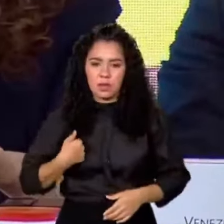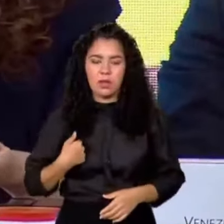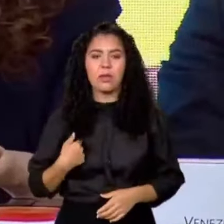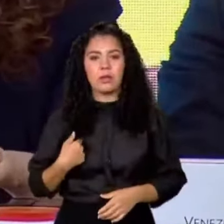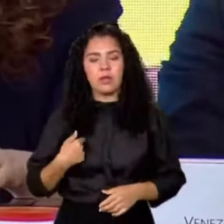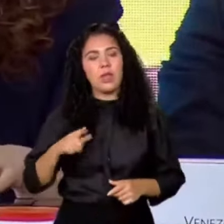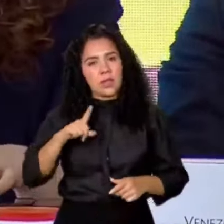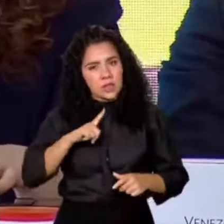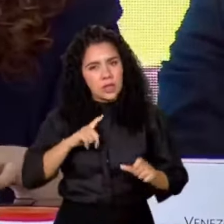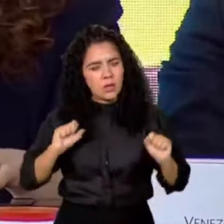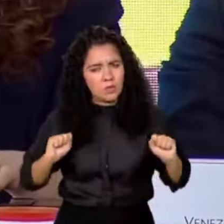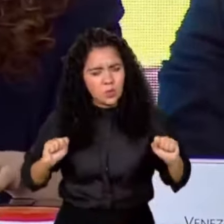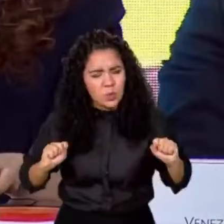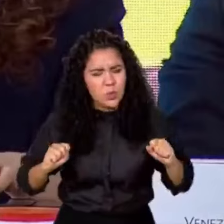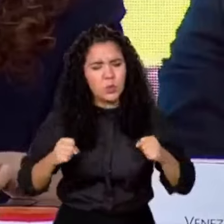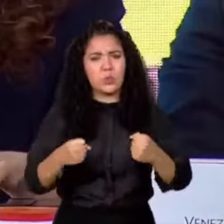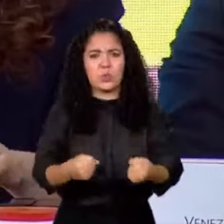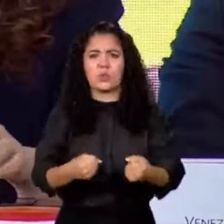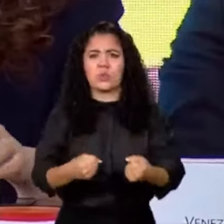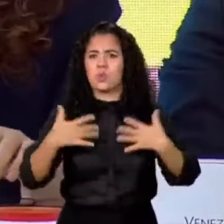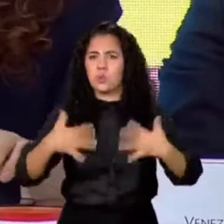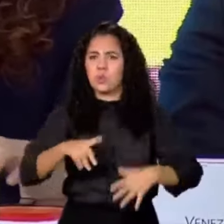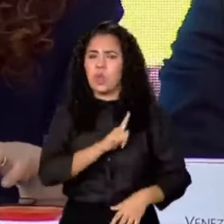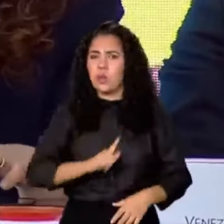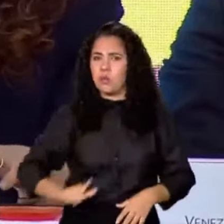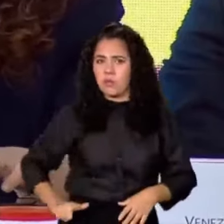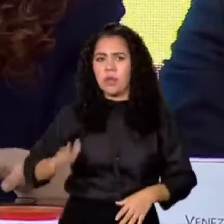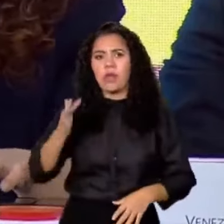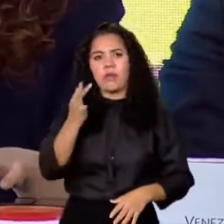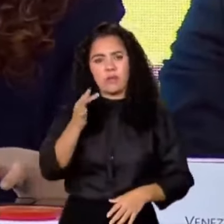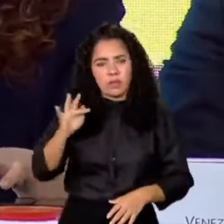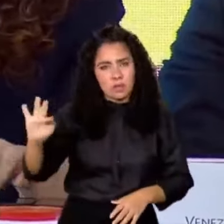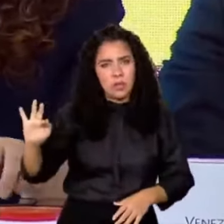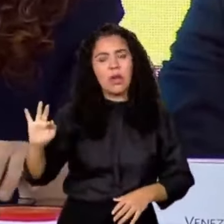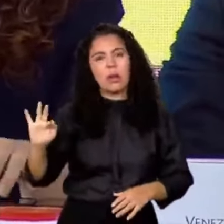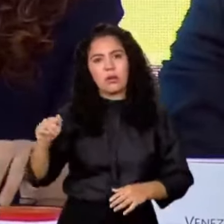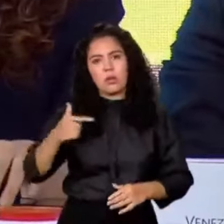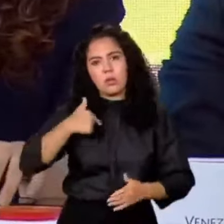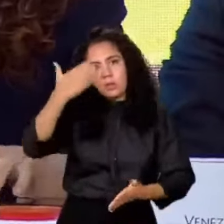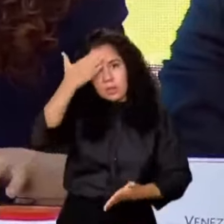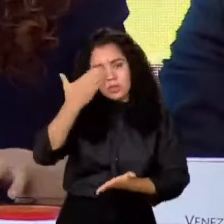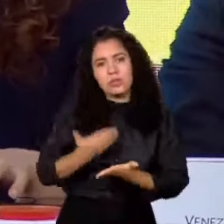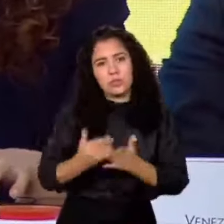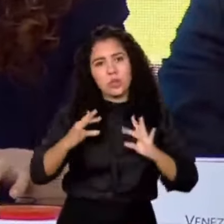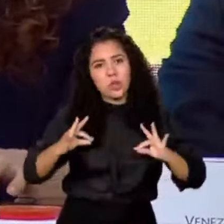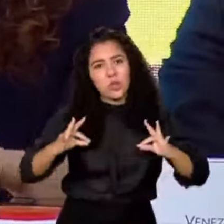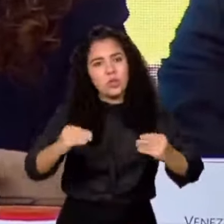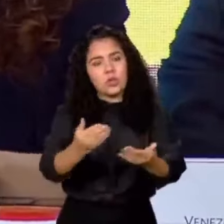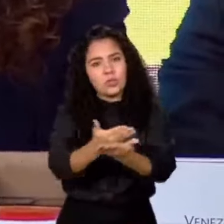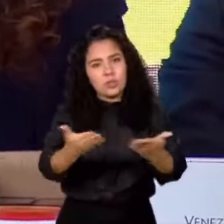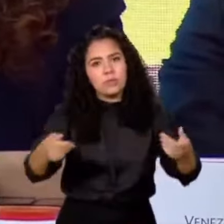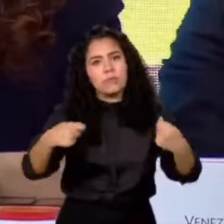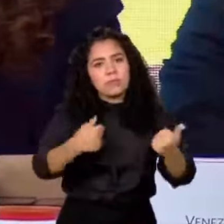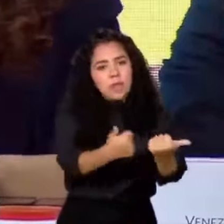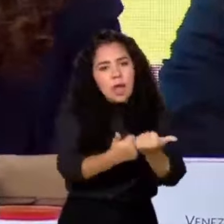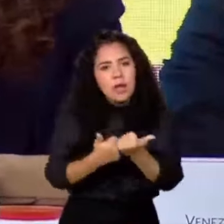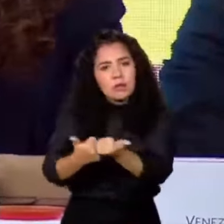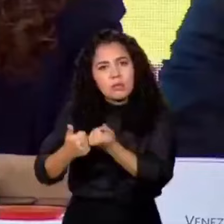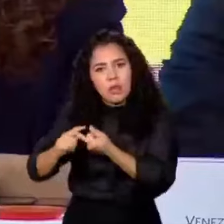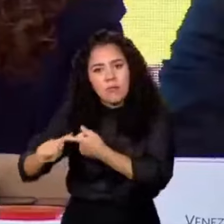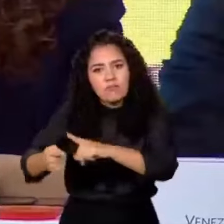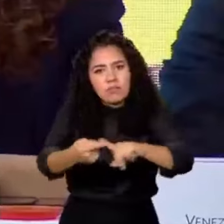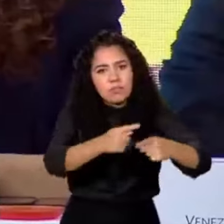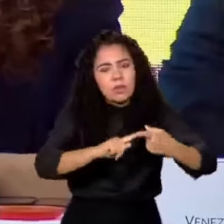há um esforço enorme do governo federal para que a gente possa, e acho que todos precisam ajudar para a gente poder sair desse impasse